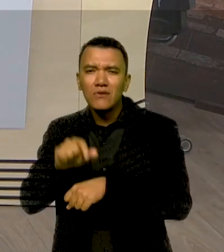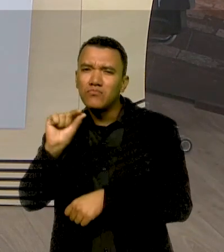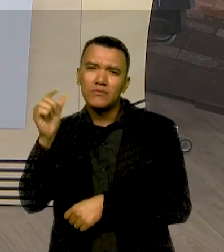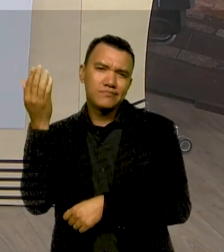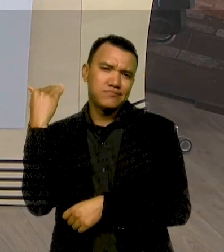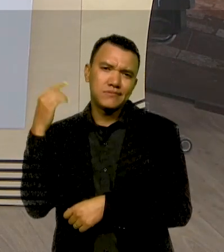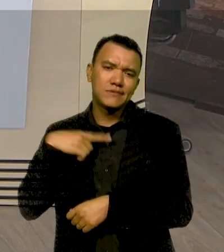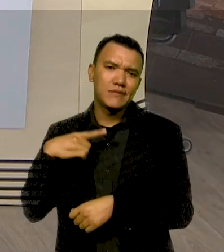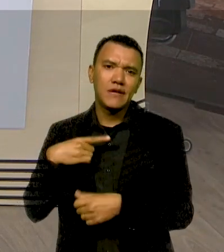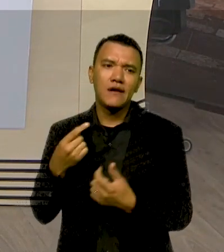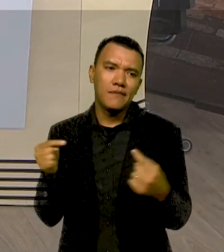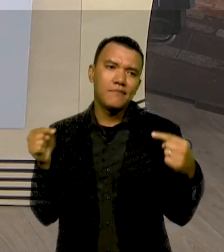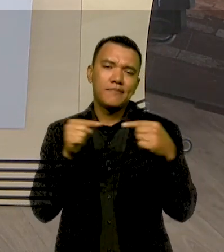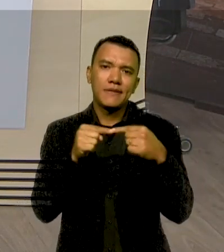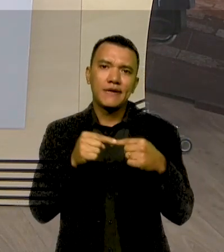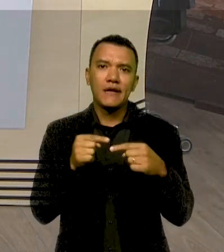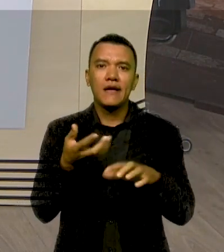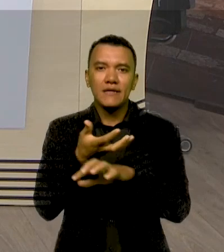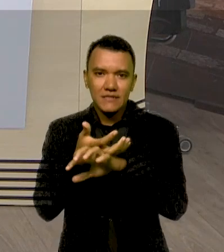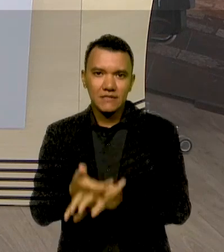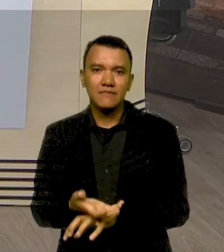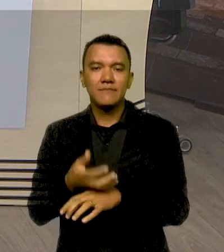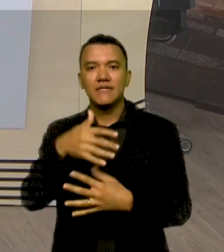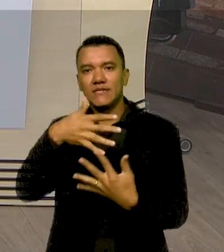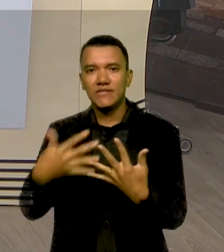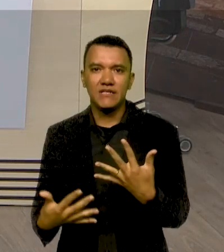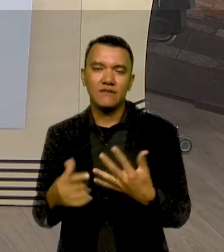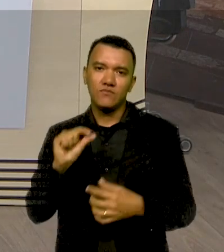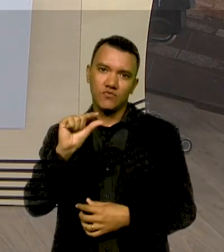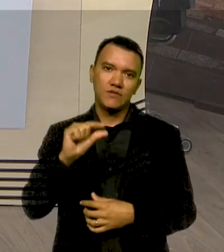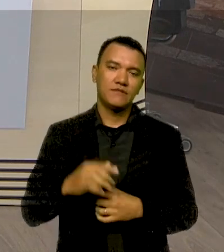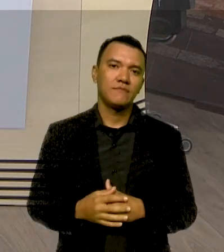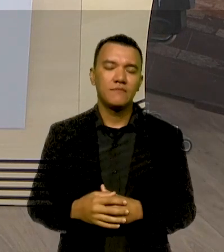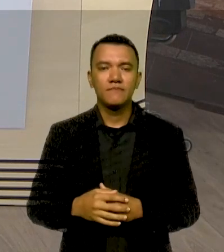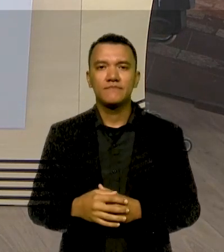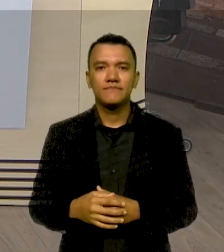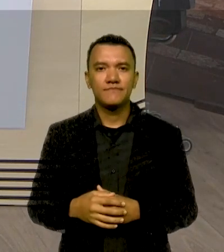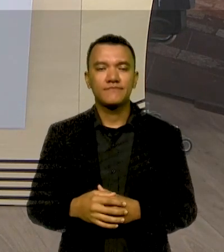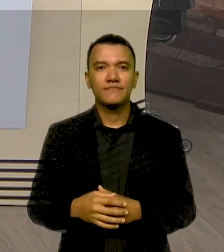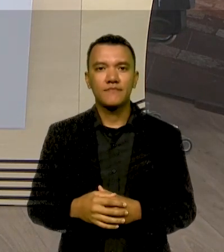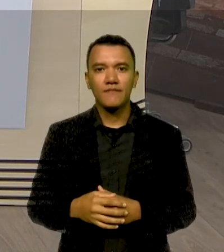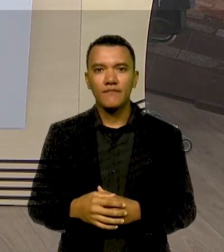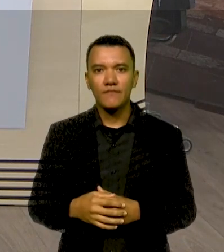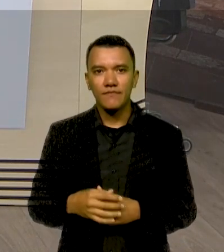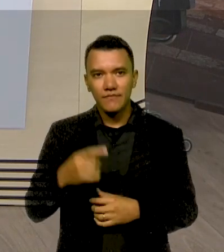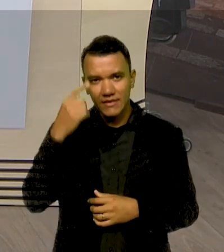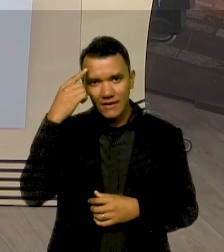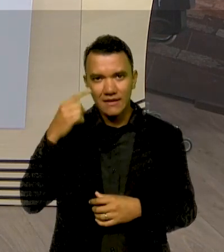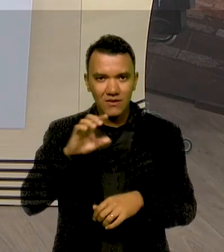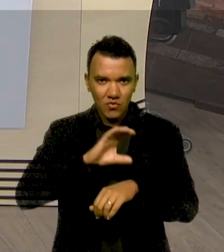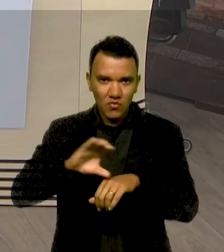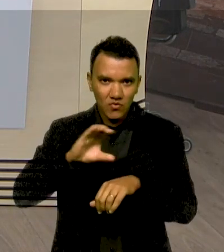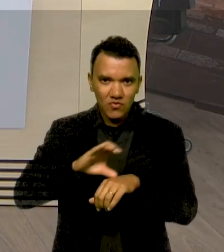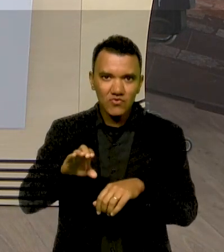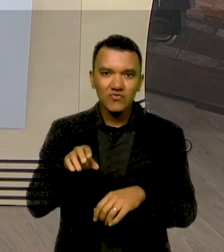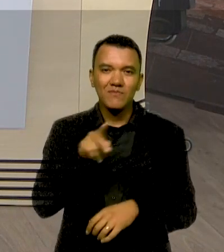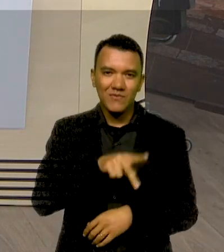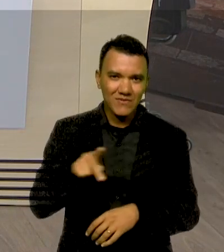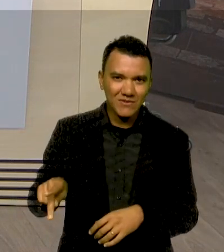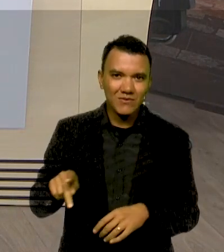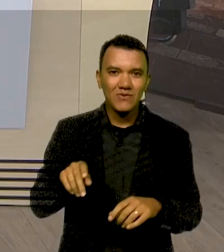têm se adequado a isso, da oferta da língua de sinais enquanto disciplina nos cursos de formação de